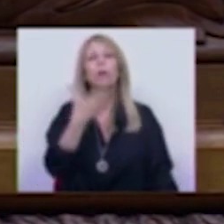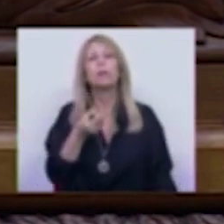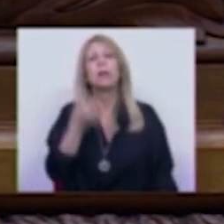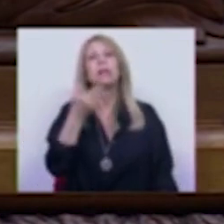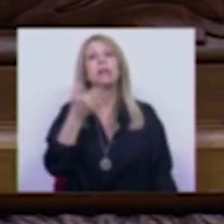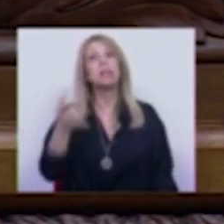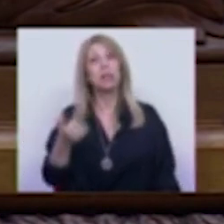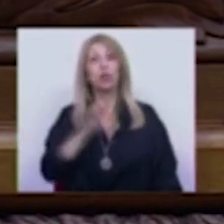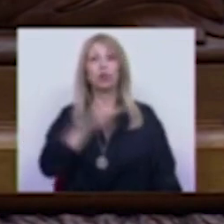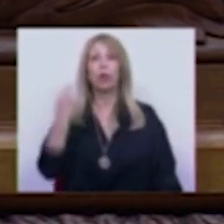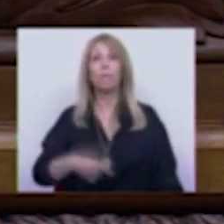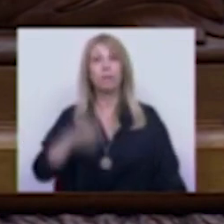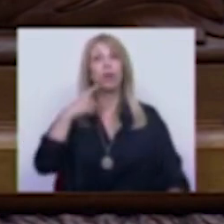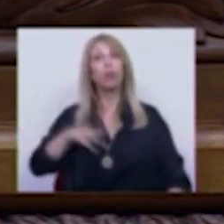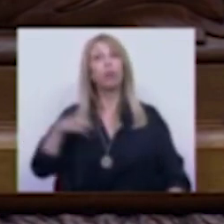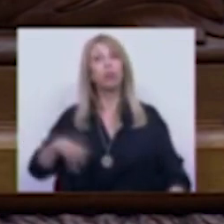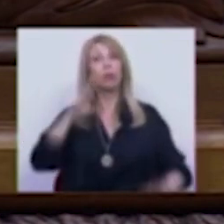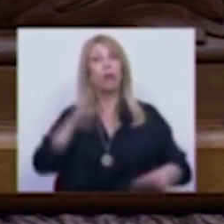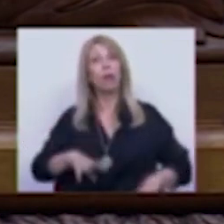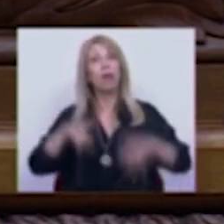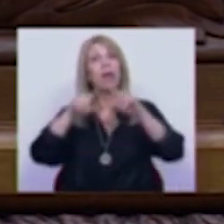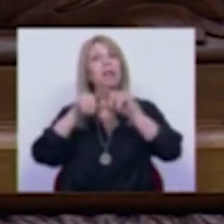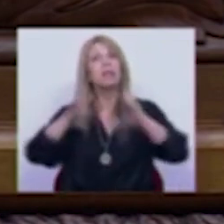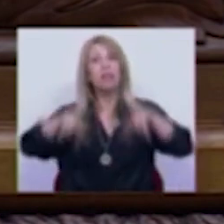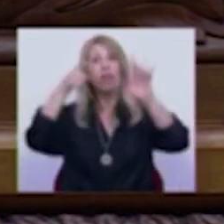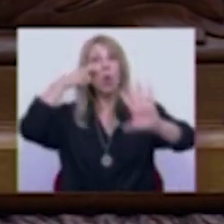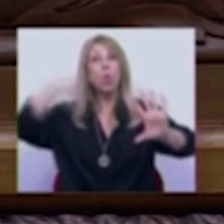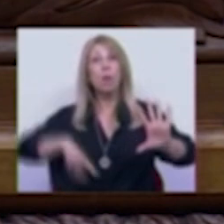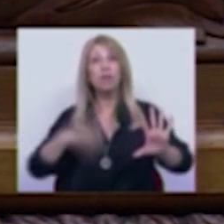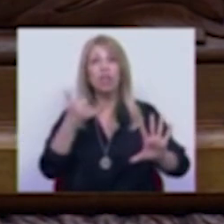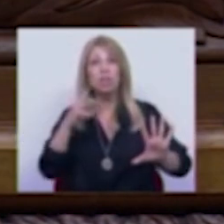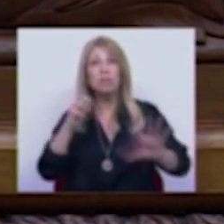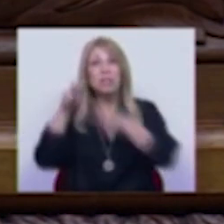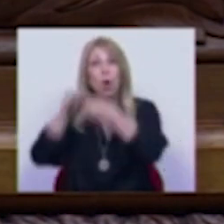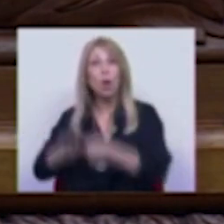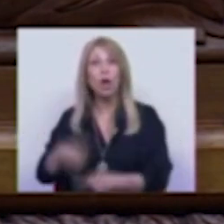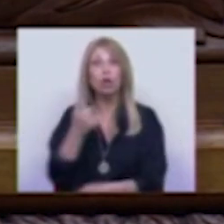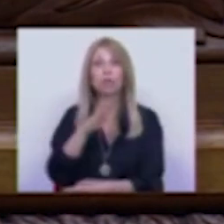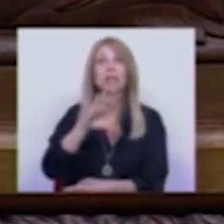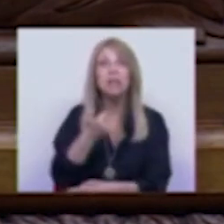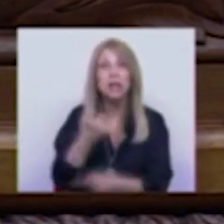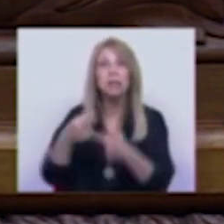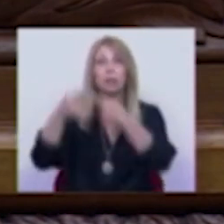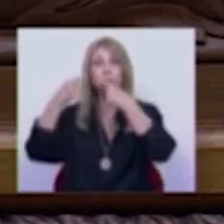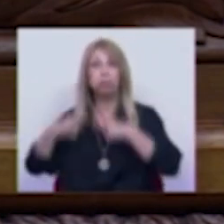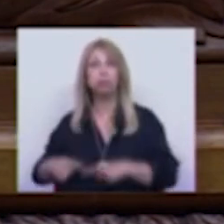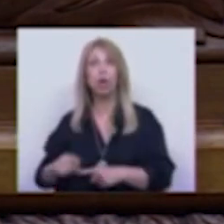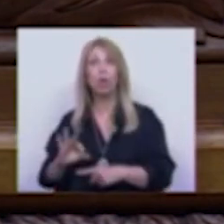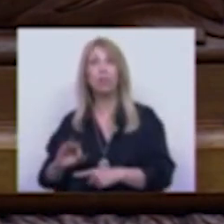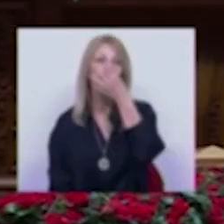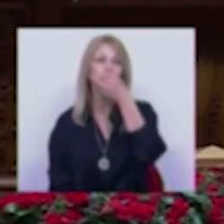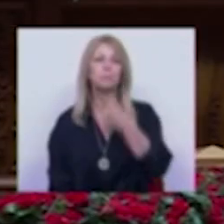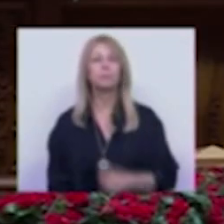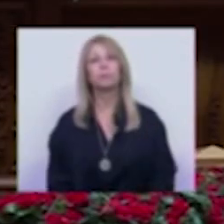Presidente, Portugal estava no Índice de Desenvolvimento Humano na 23ª posição. Em 2015, estava na